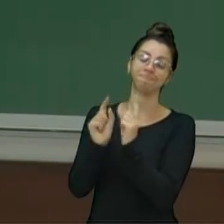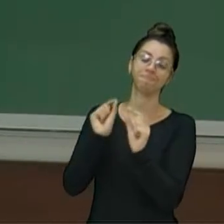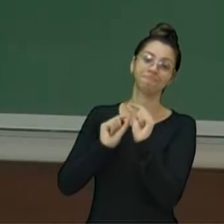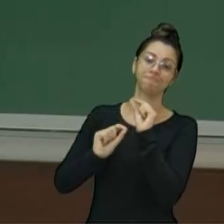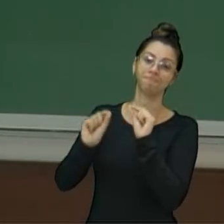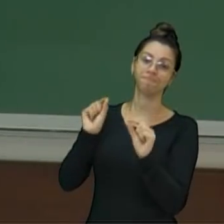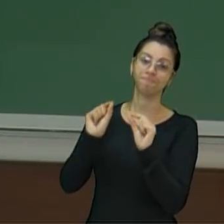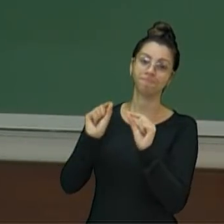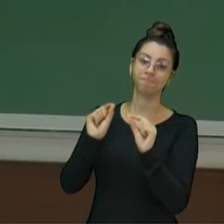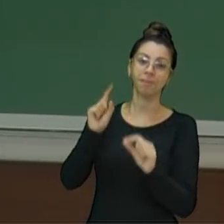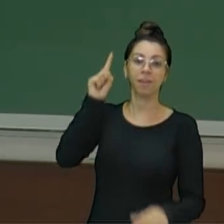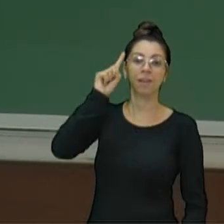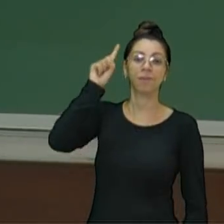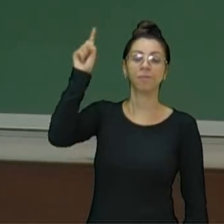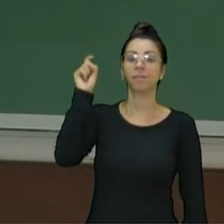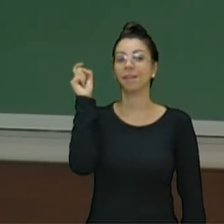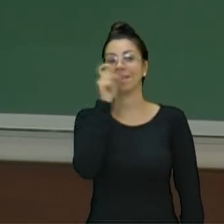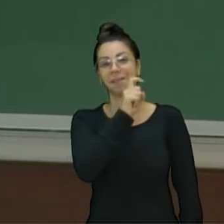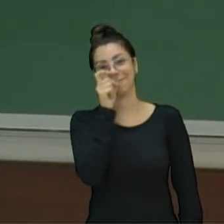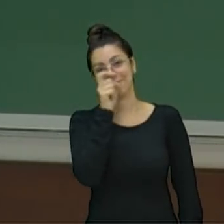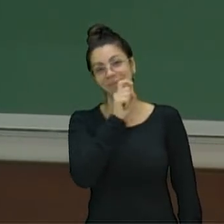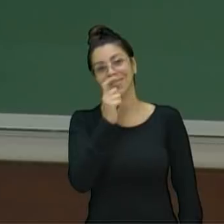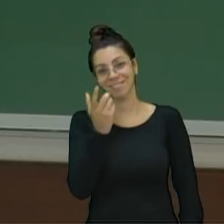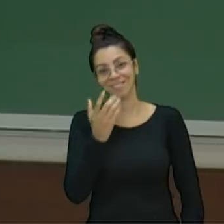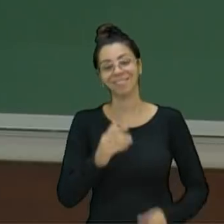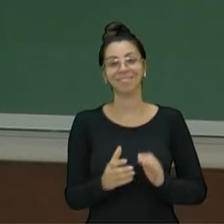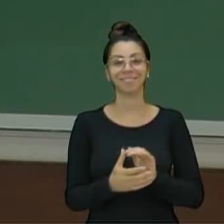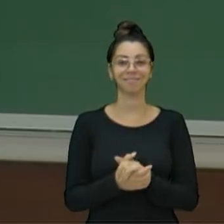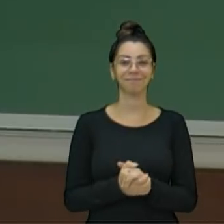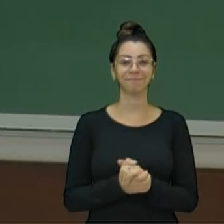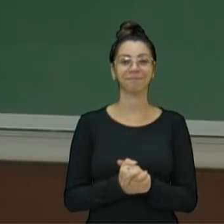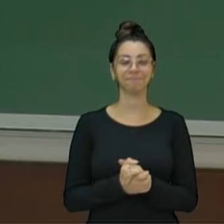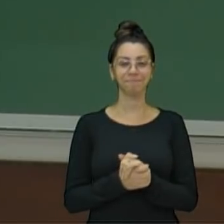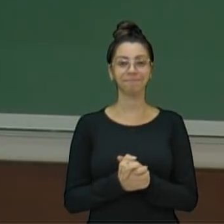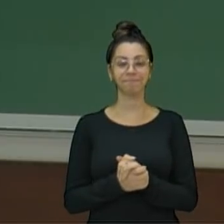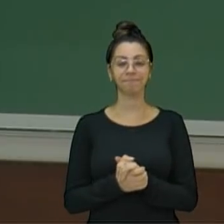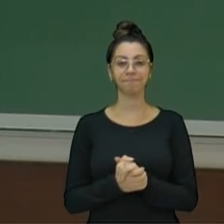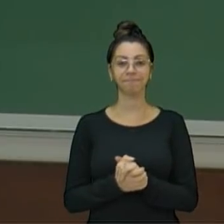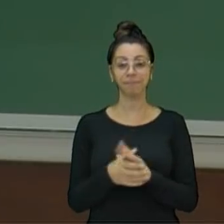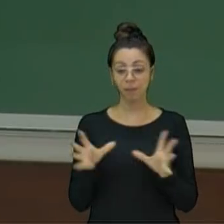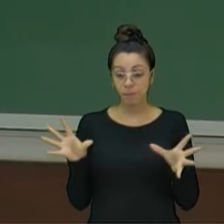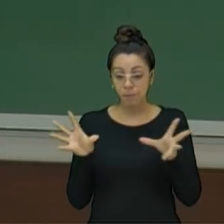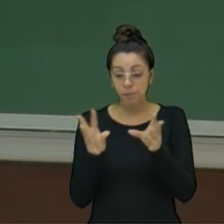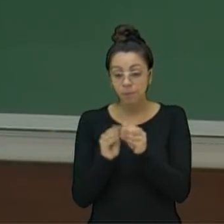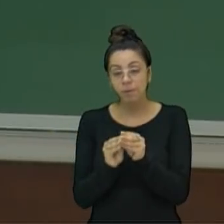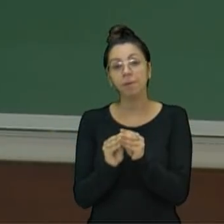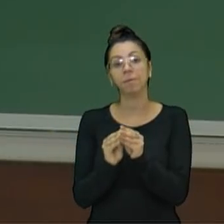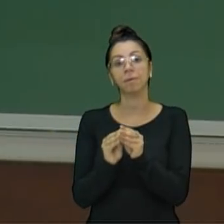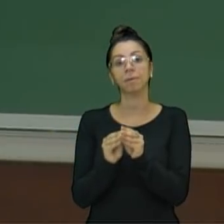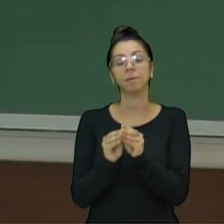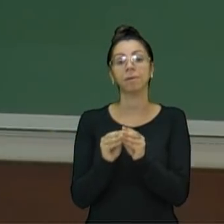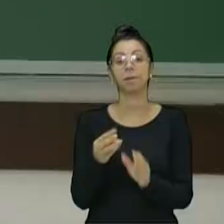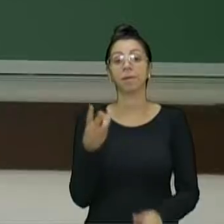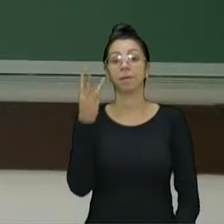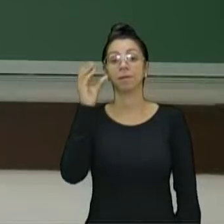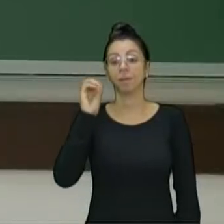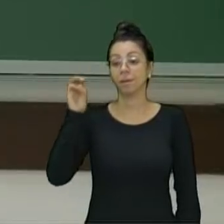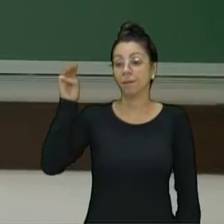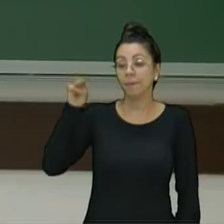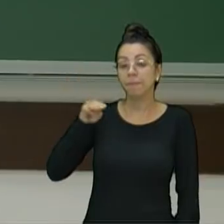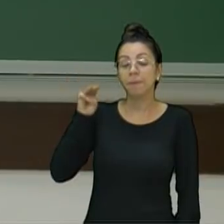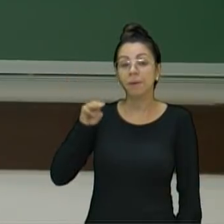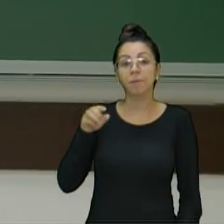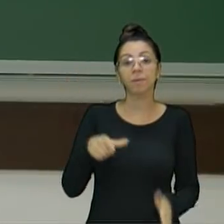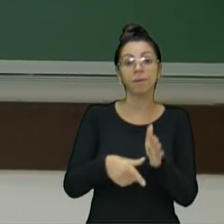era o dia da mentira. Em resumo, eu tinha 30 minutos apenas antes que